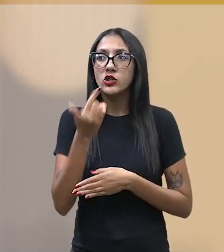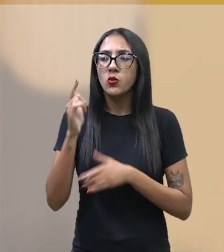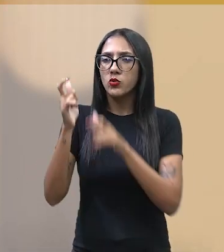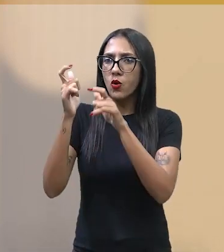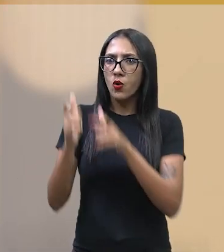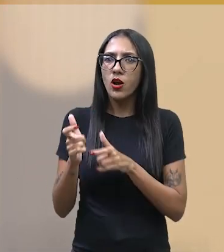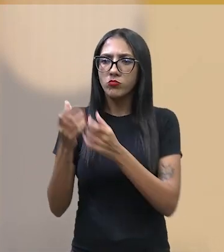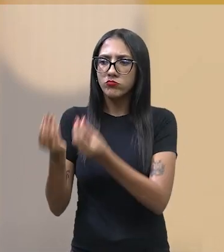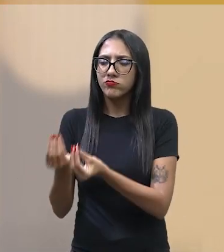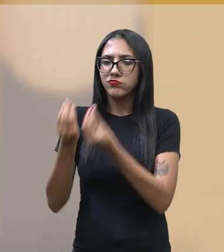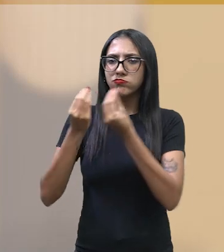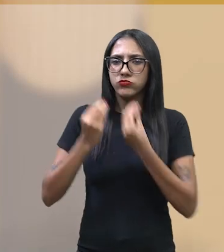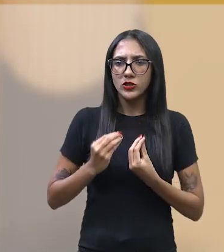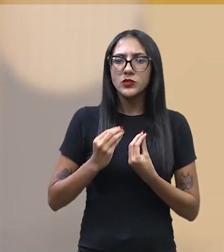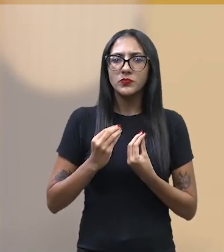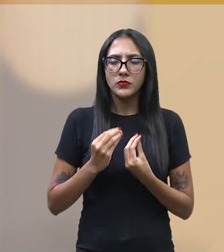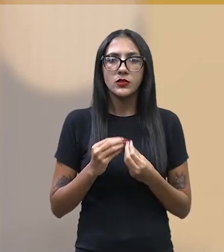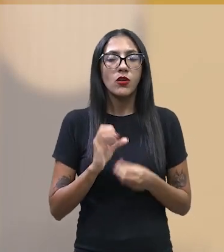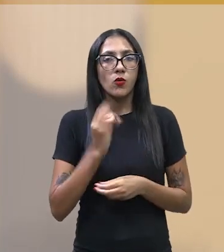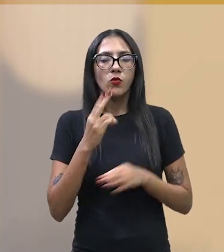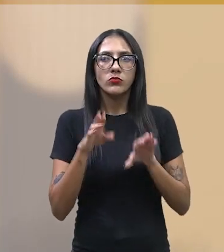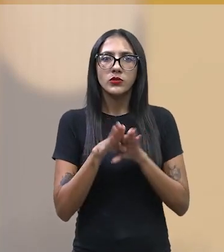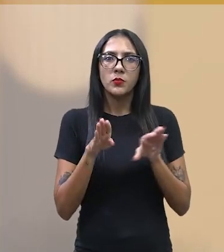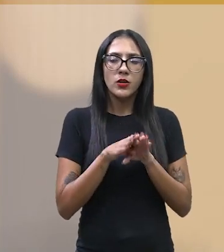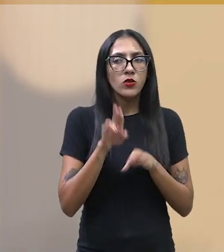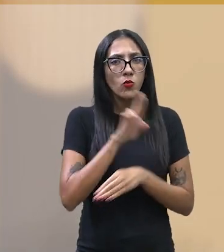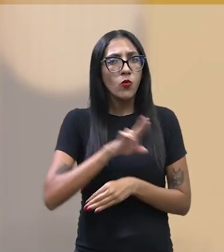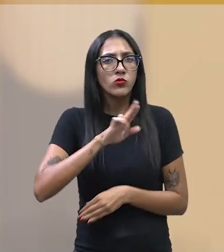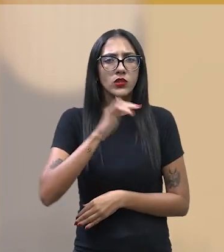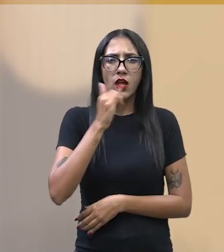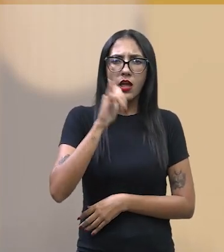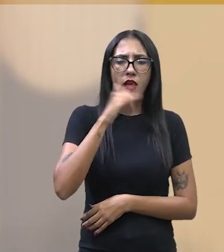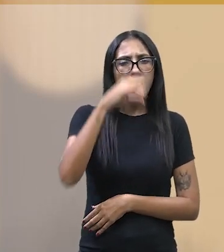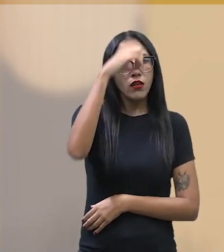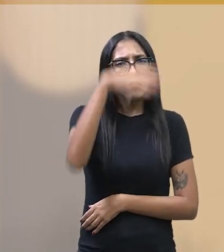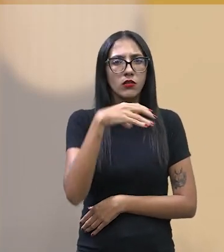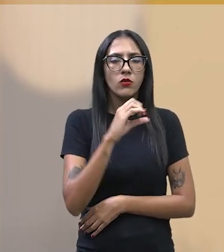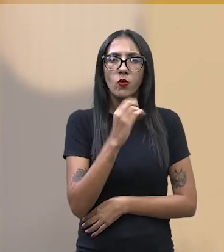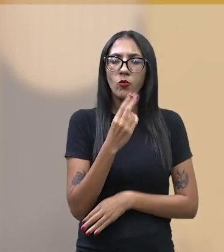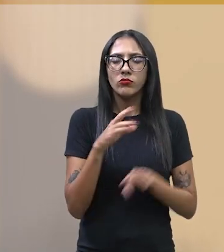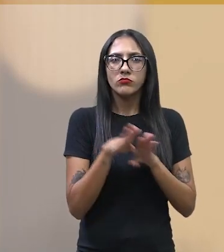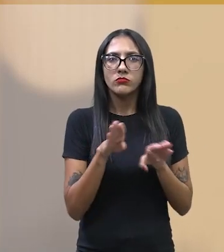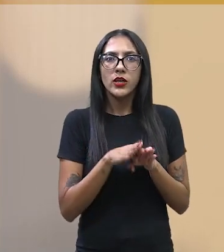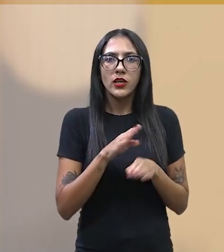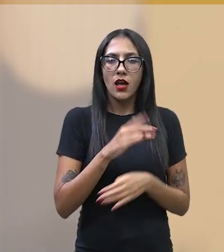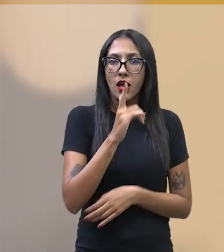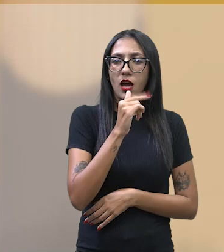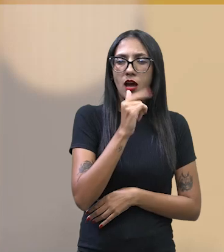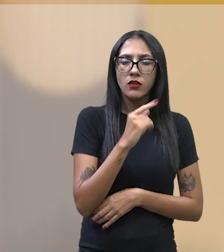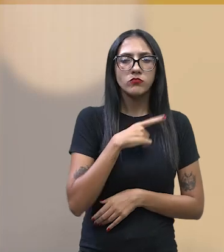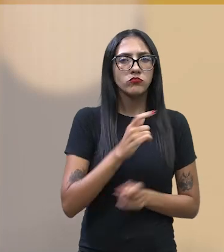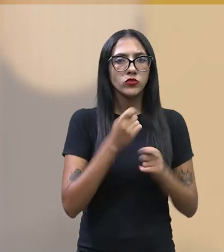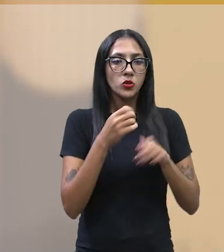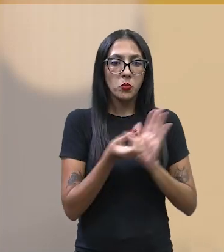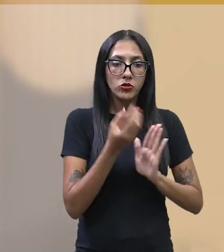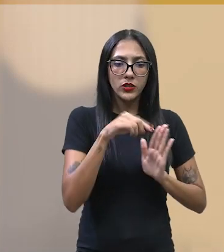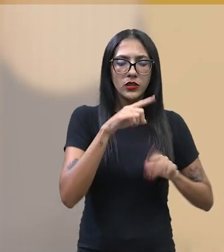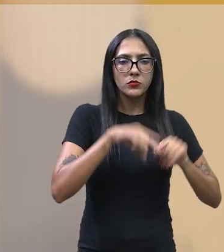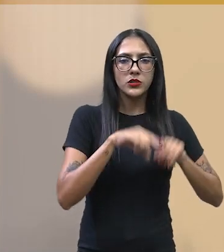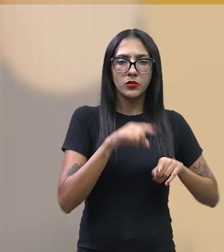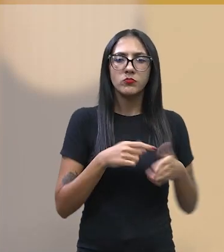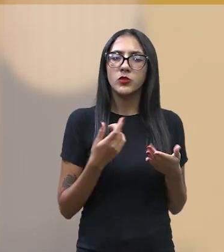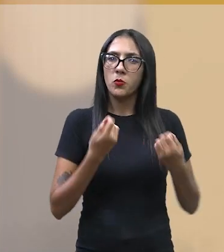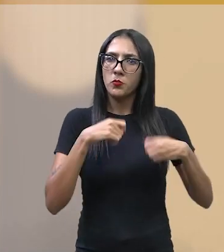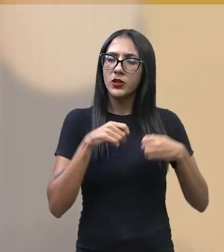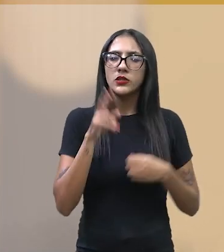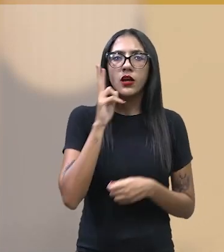produto até você, se você gasta energia elétrica, se você gasta água para produzir ali aquele produto, então você tem que